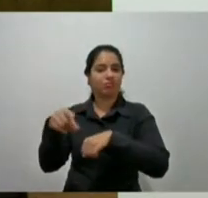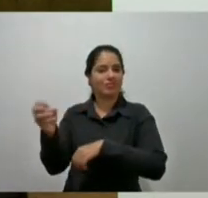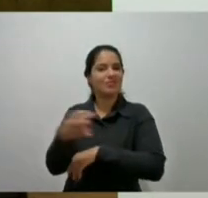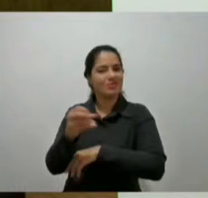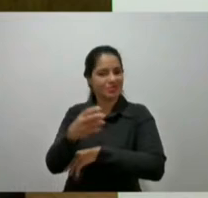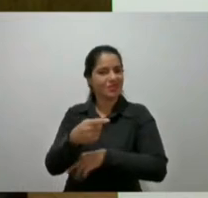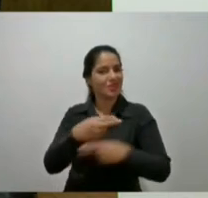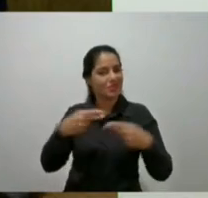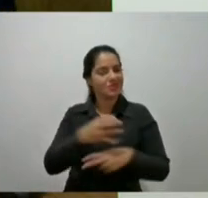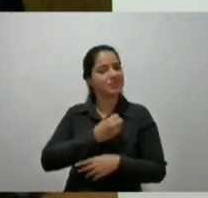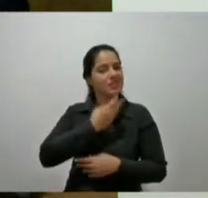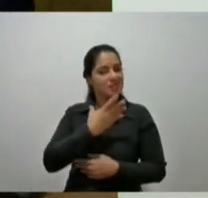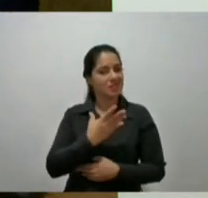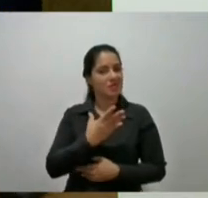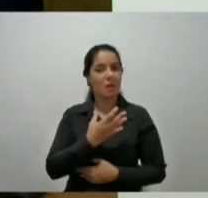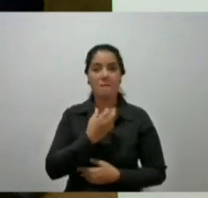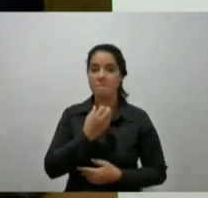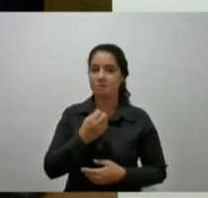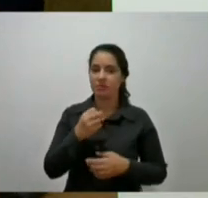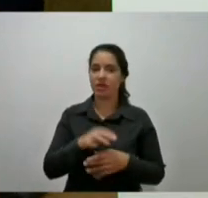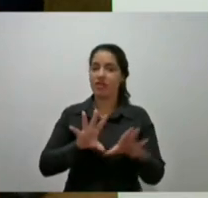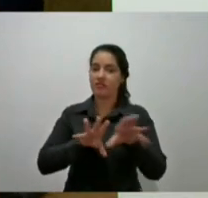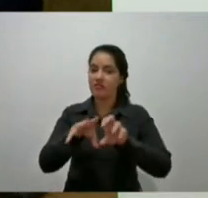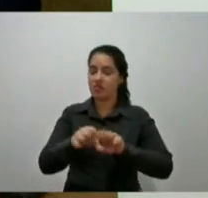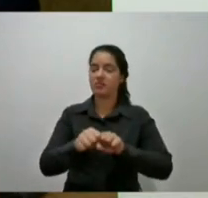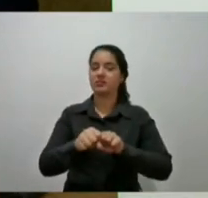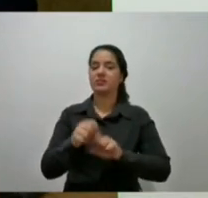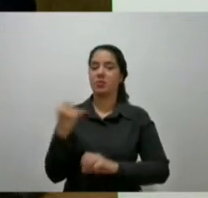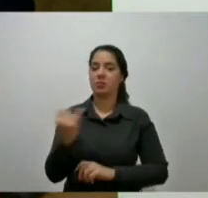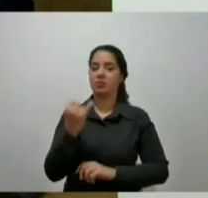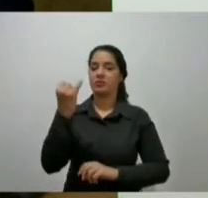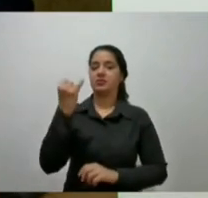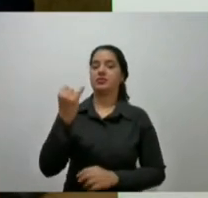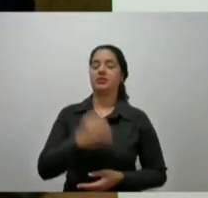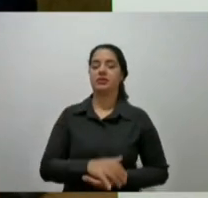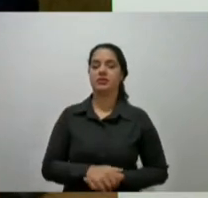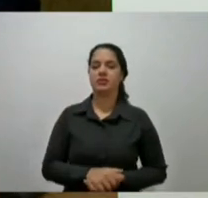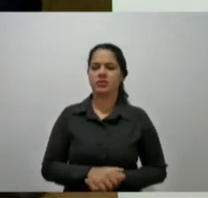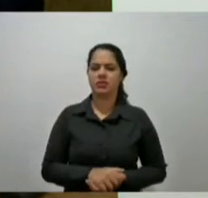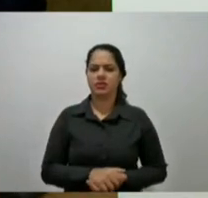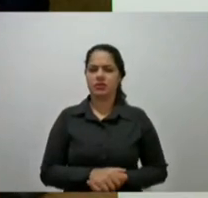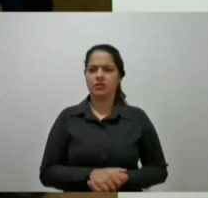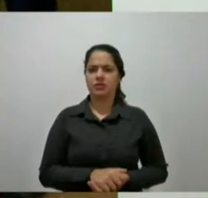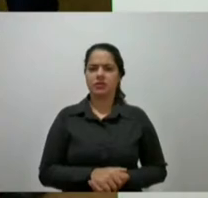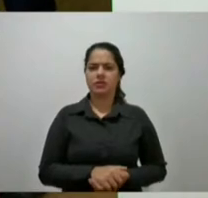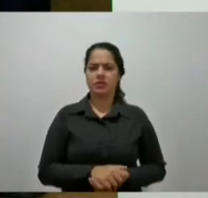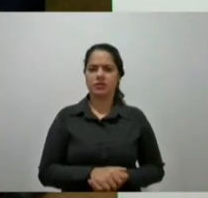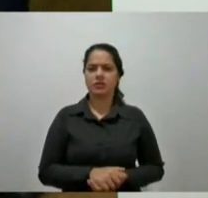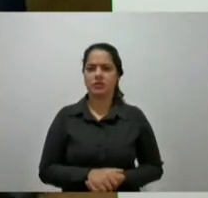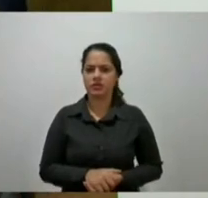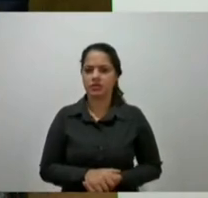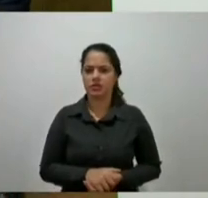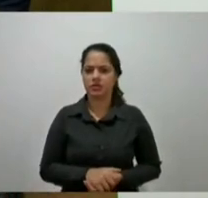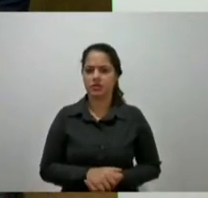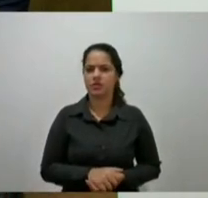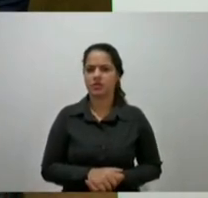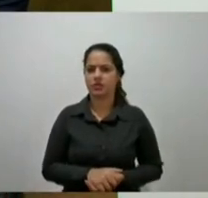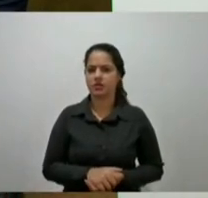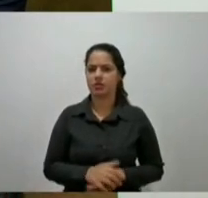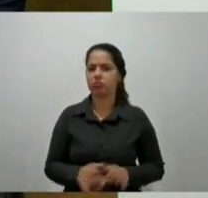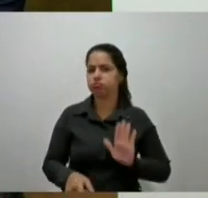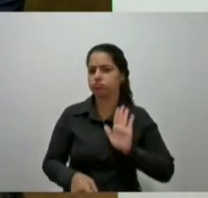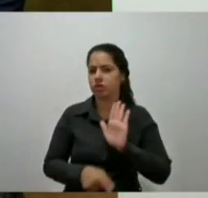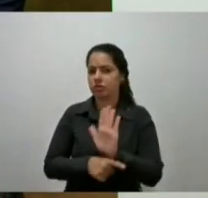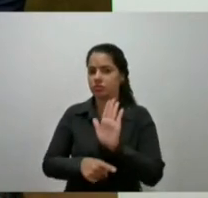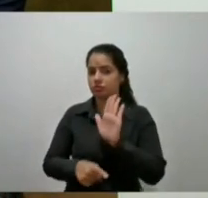da sociedade seguradora, ou pelo menos estamos tocando pessoas